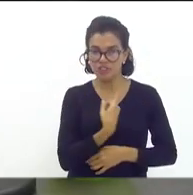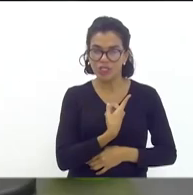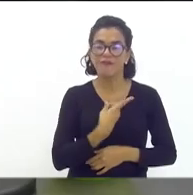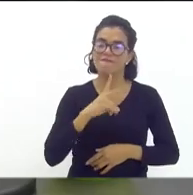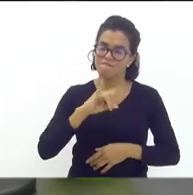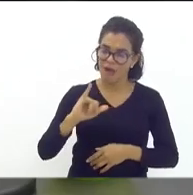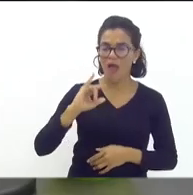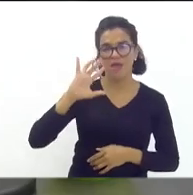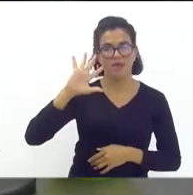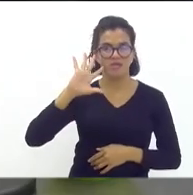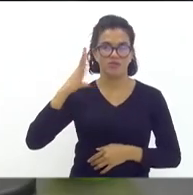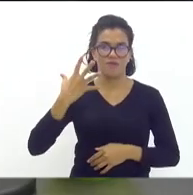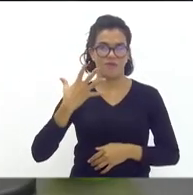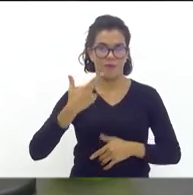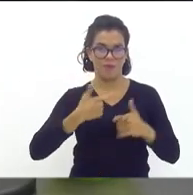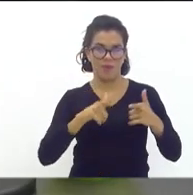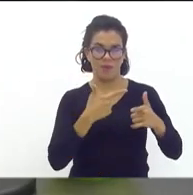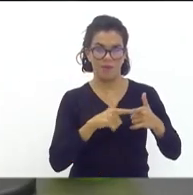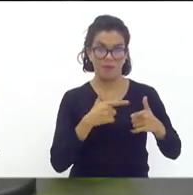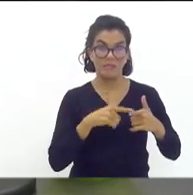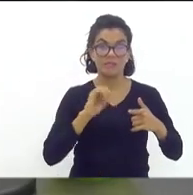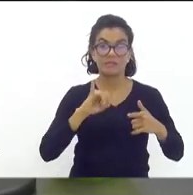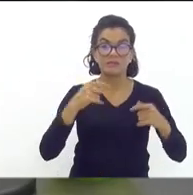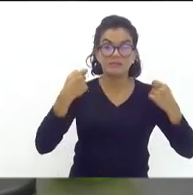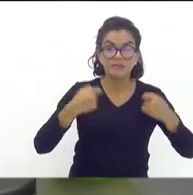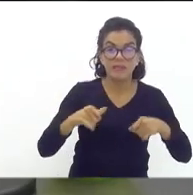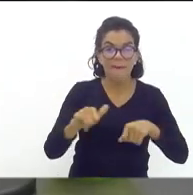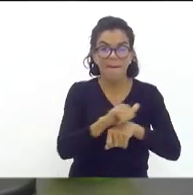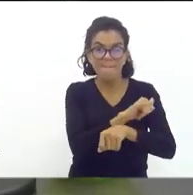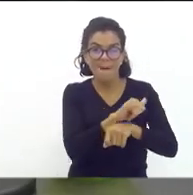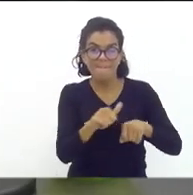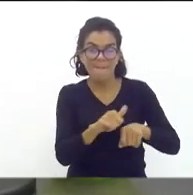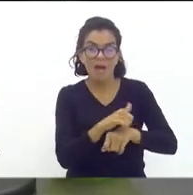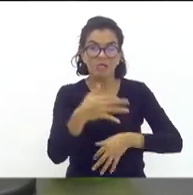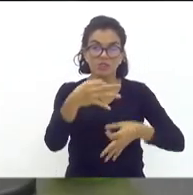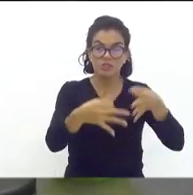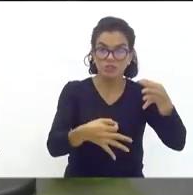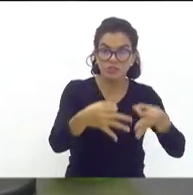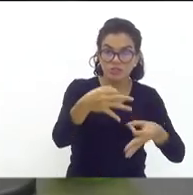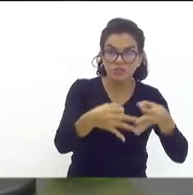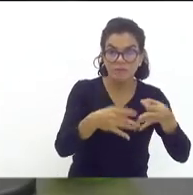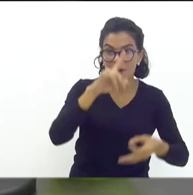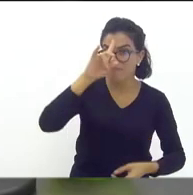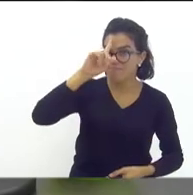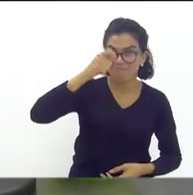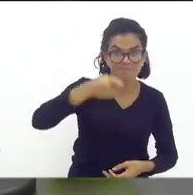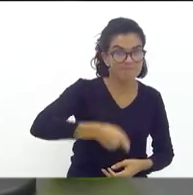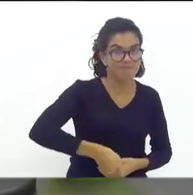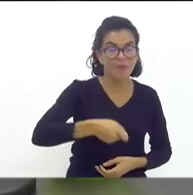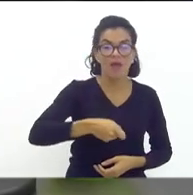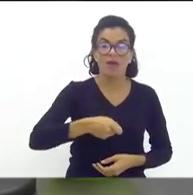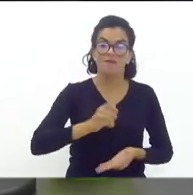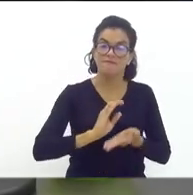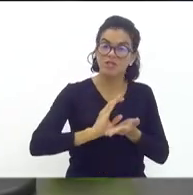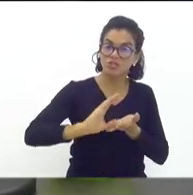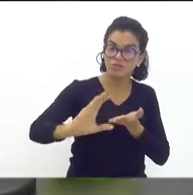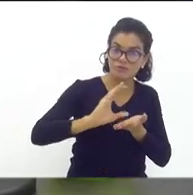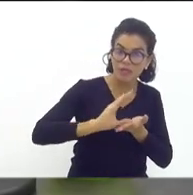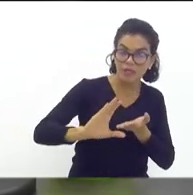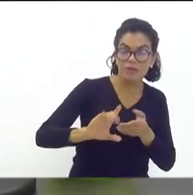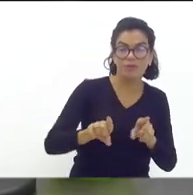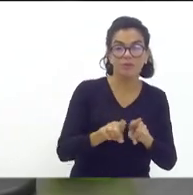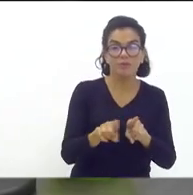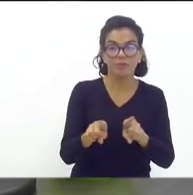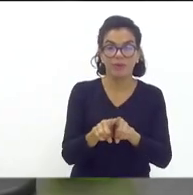esse problema se a gente precisar alguma medida cautelar para que determinados investimentos sejam feitos para não